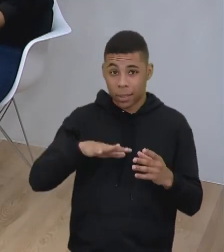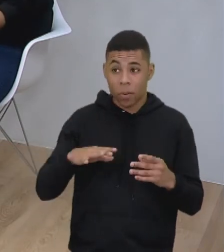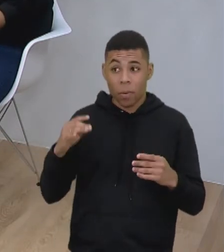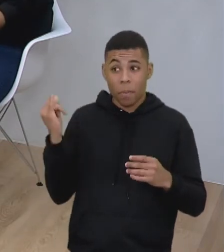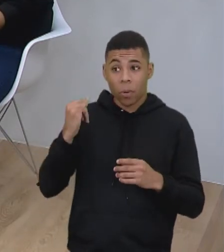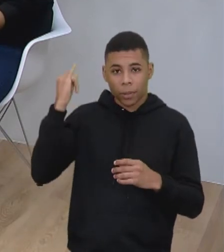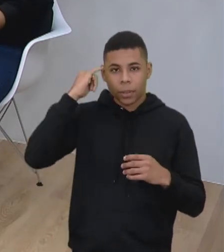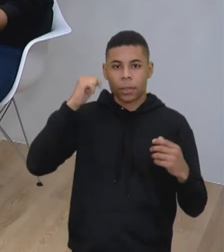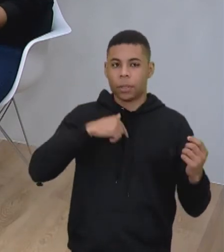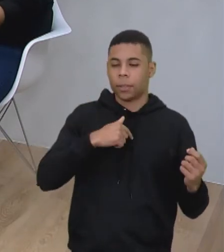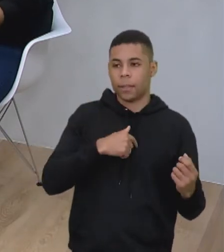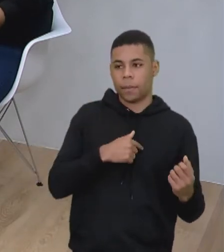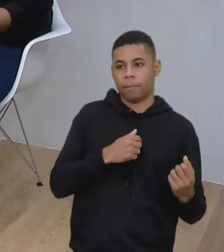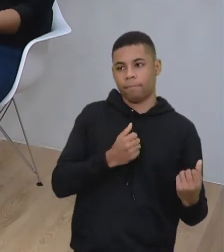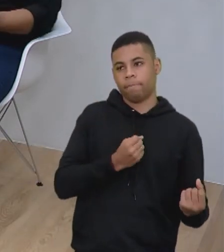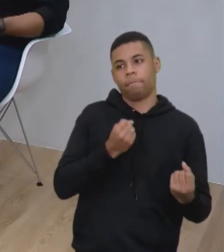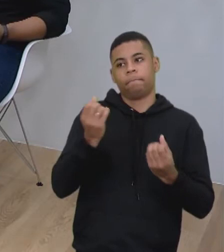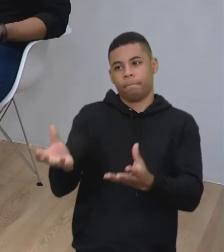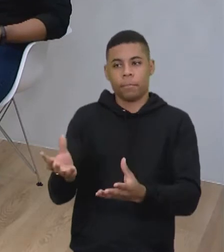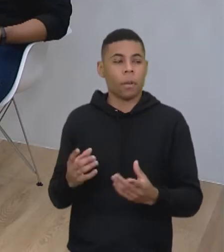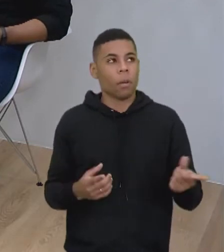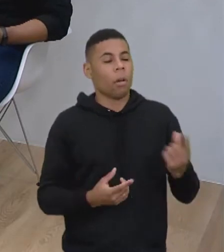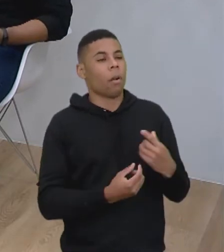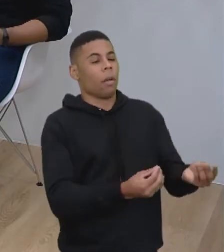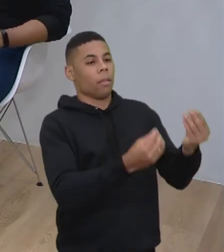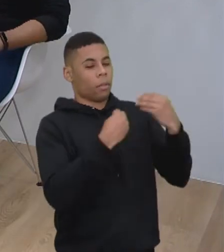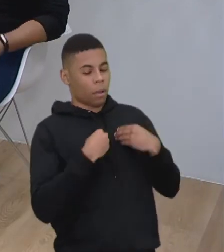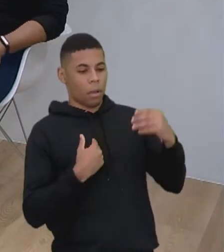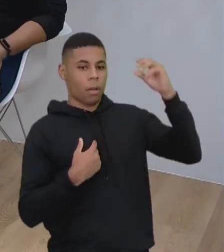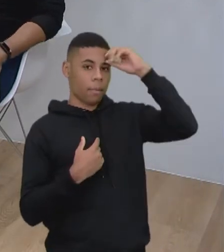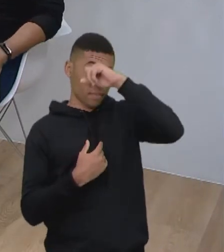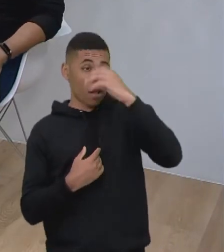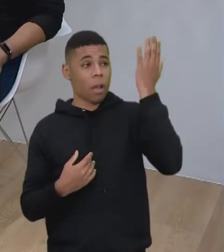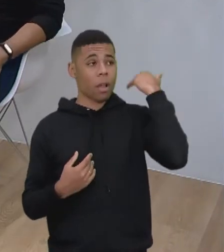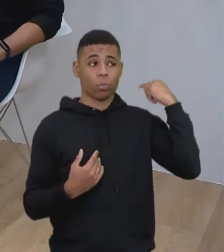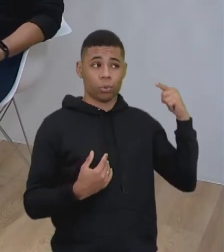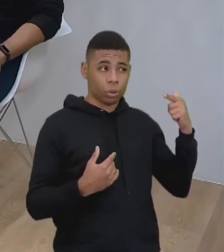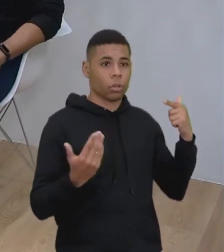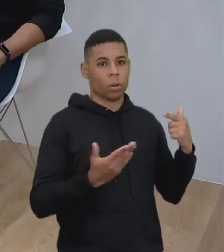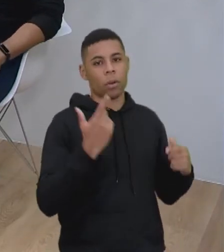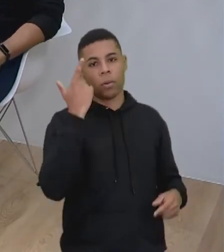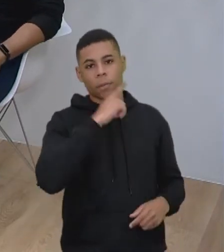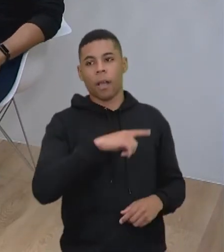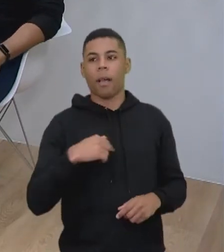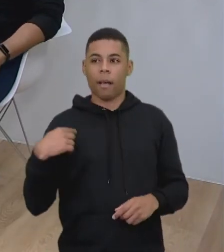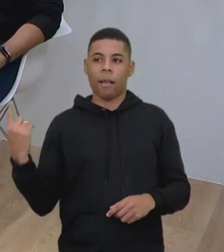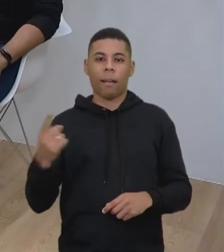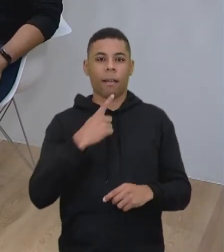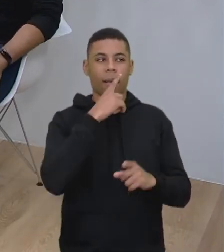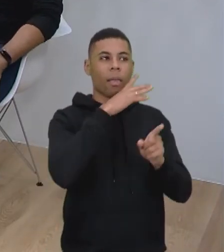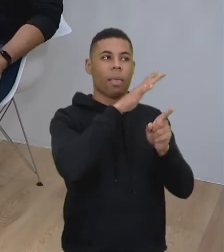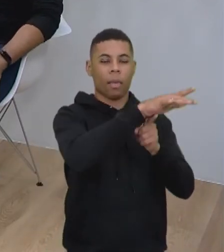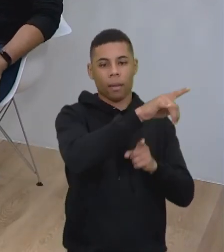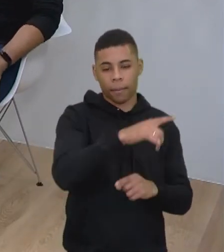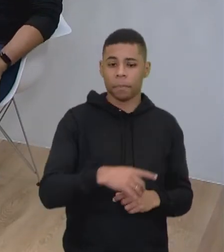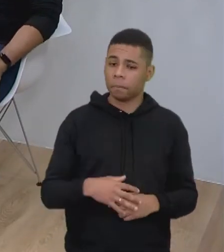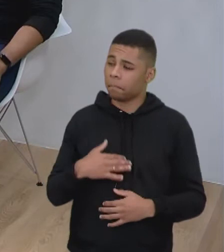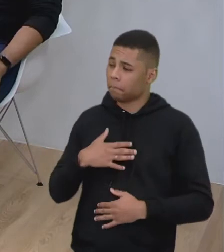público e que era uma coisa que eles não tinham, e com isso ele tem um retorno melhor. Talvez seja essa parte da